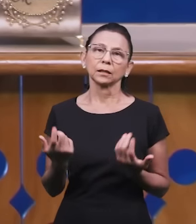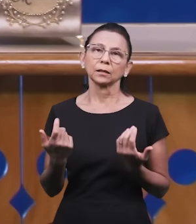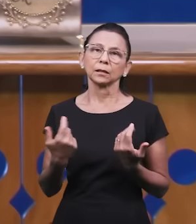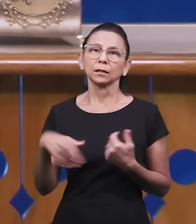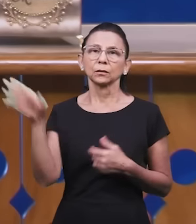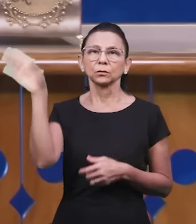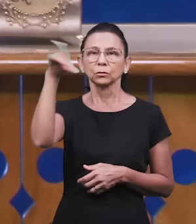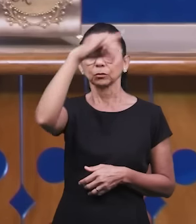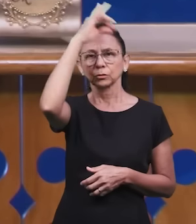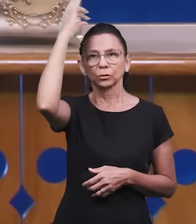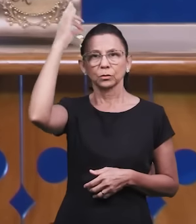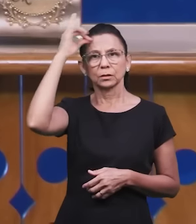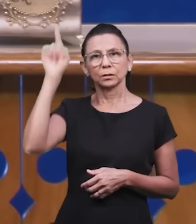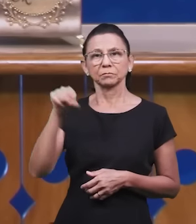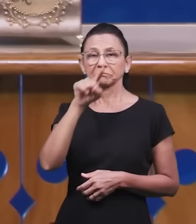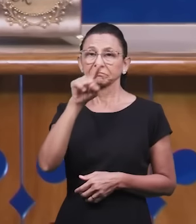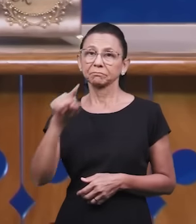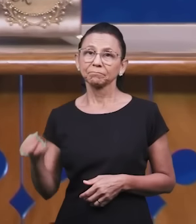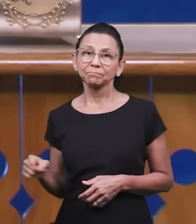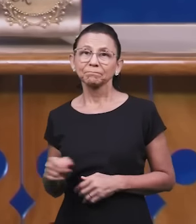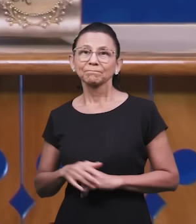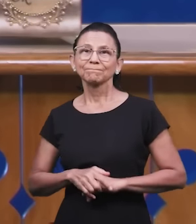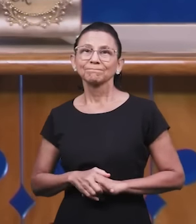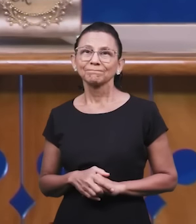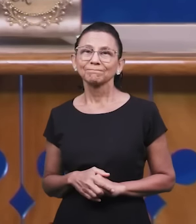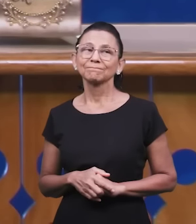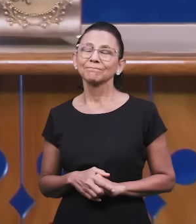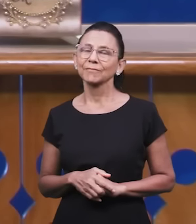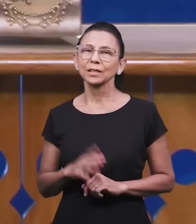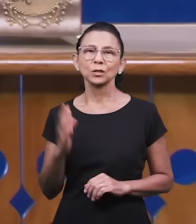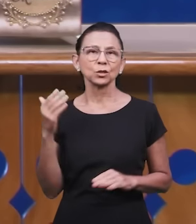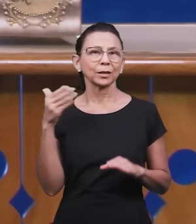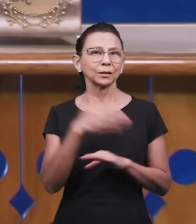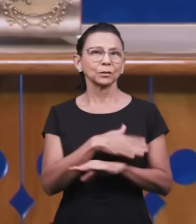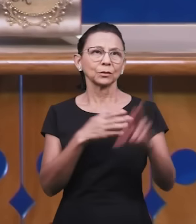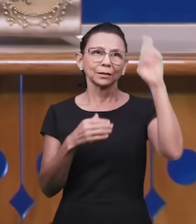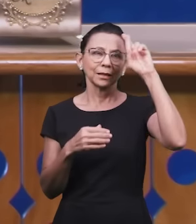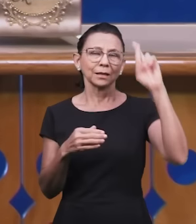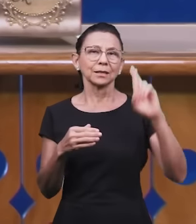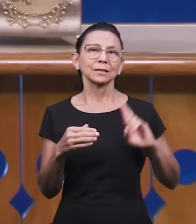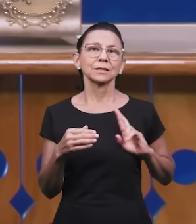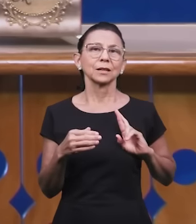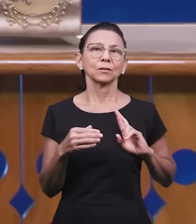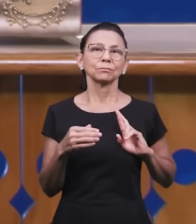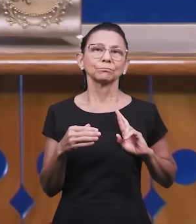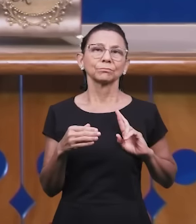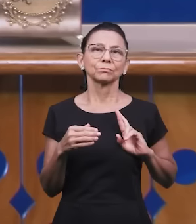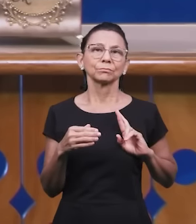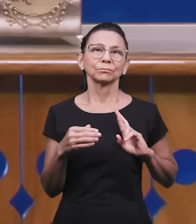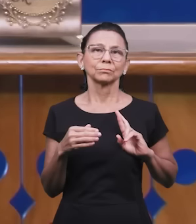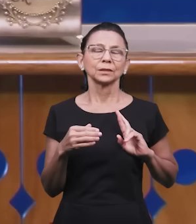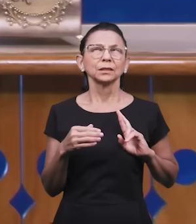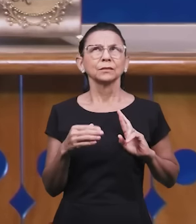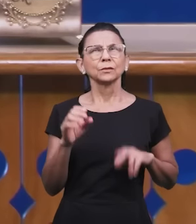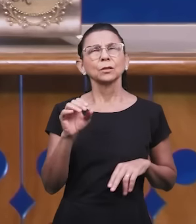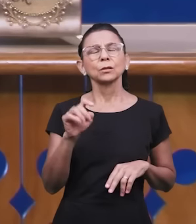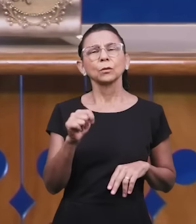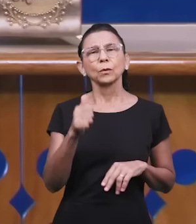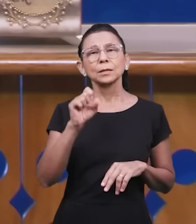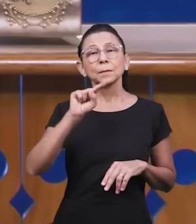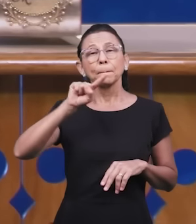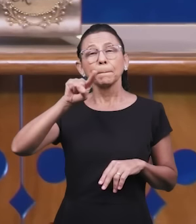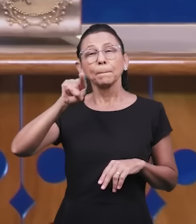decisões, da orientação, ou seja, ela tomou para si exatamente aquilo que era a razão filosófica, ela estabeleceu um período de quase